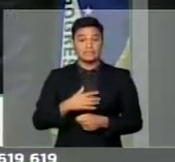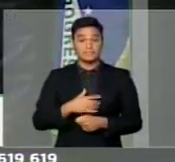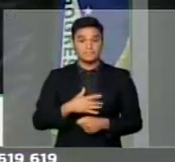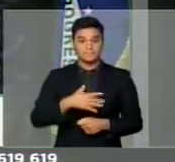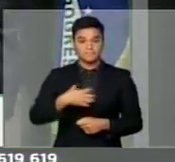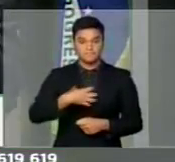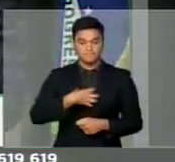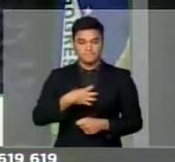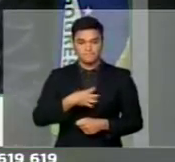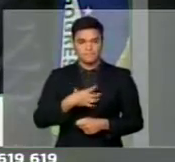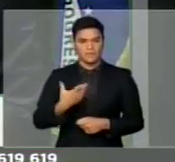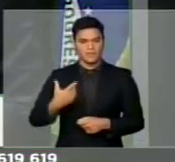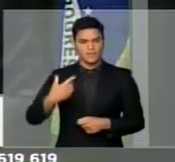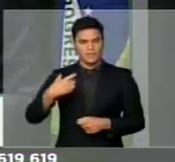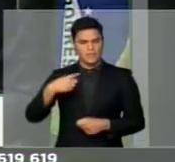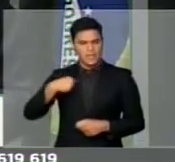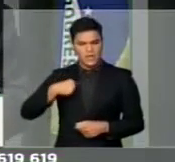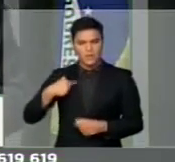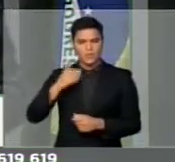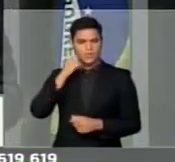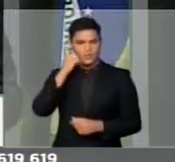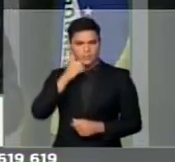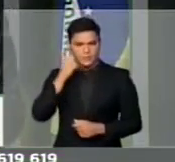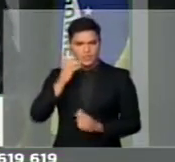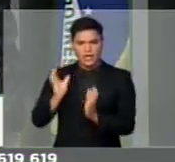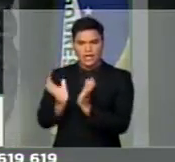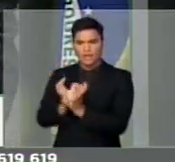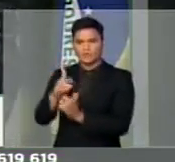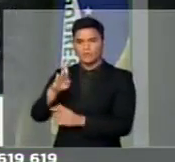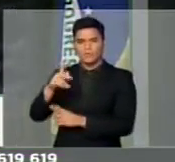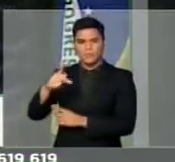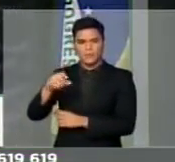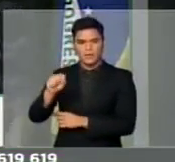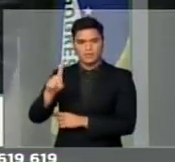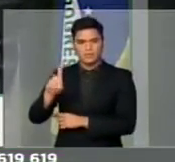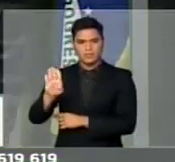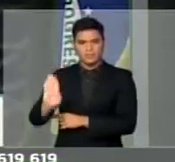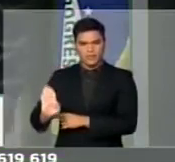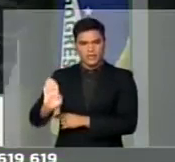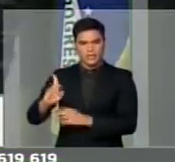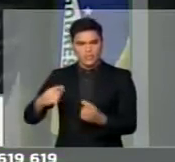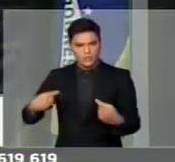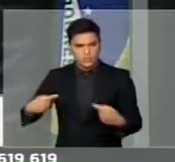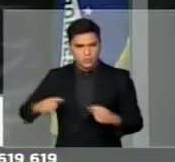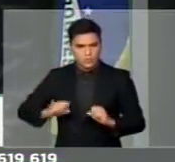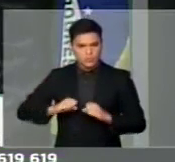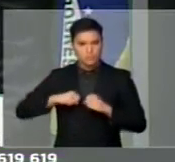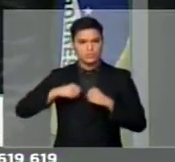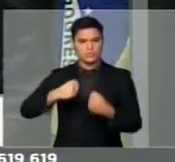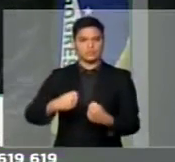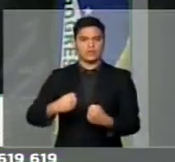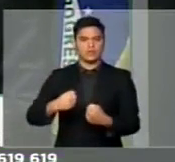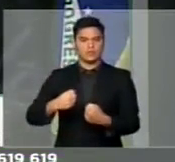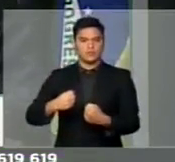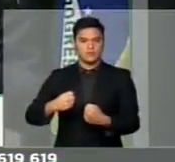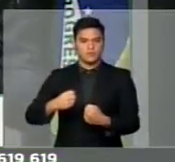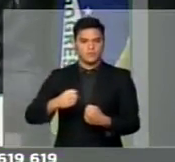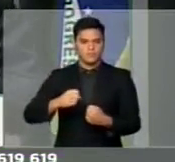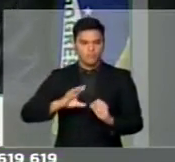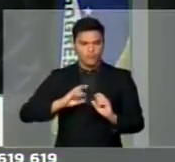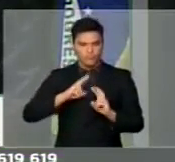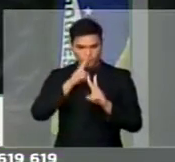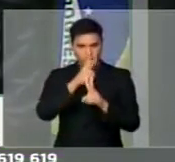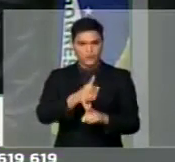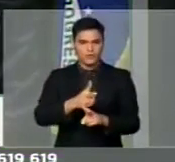deputados de oposição, principalmente do meu partido, do PSTB, não concordamos e lutamos arduamente, bravamente, para que